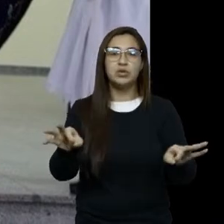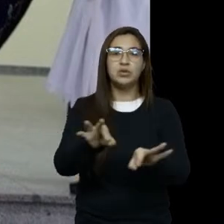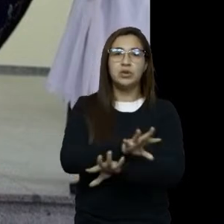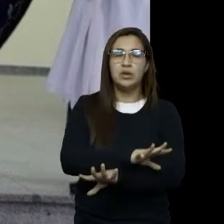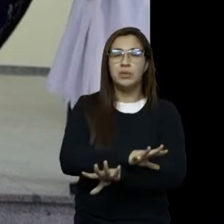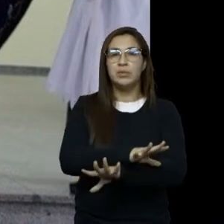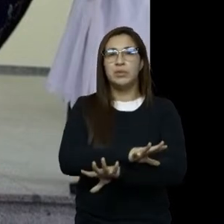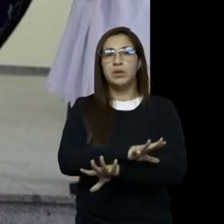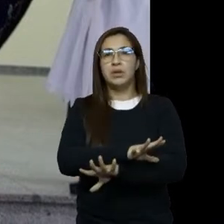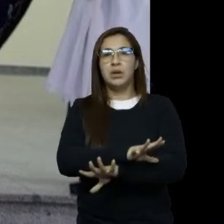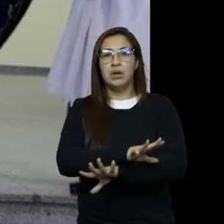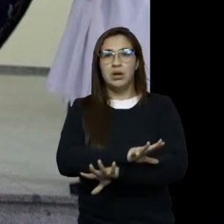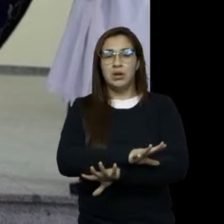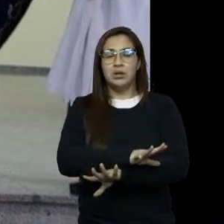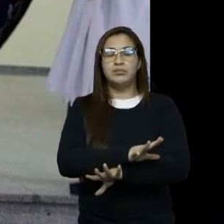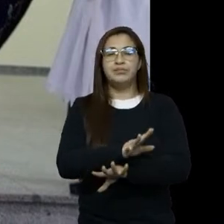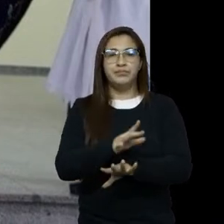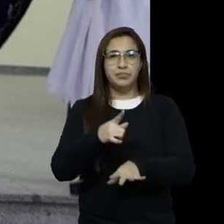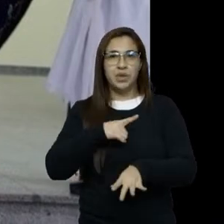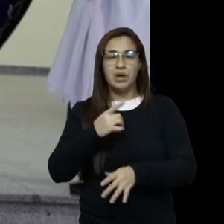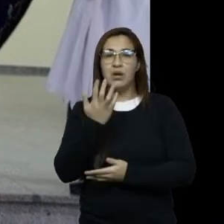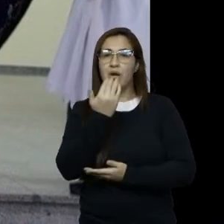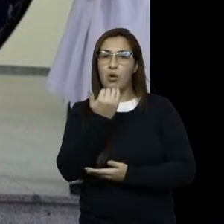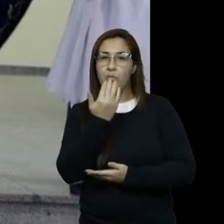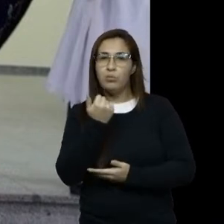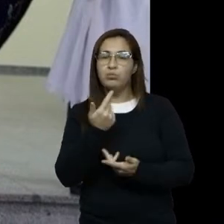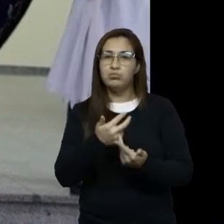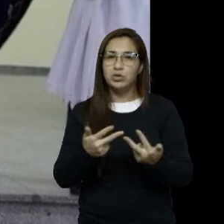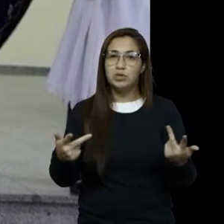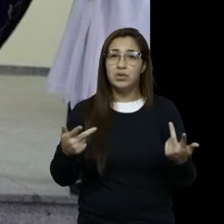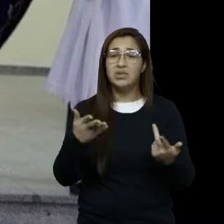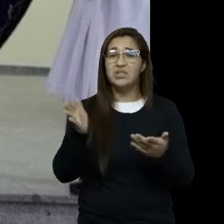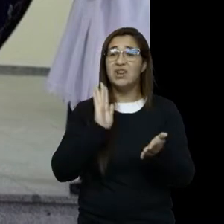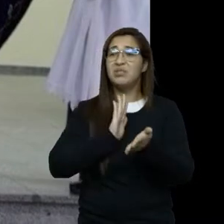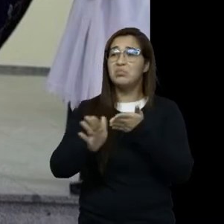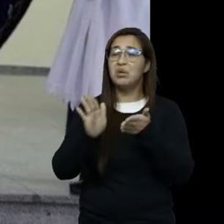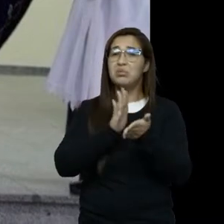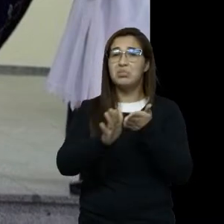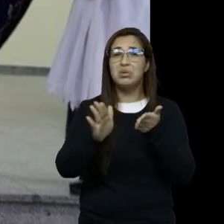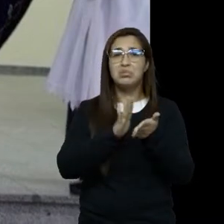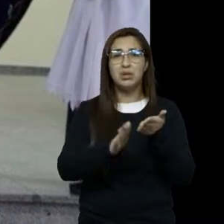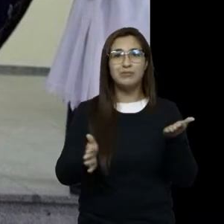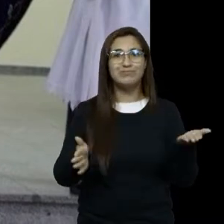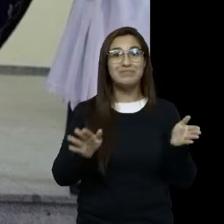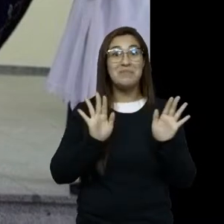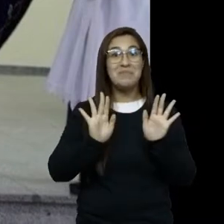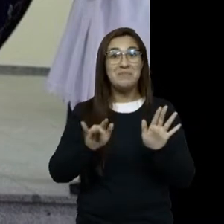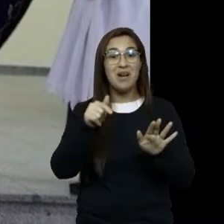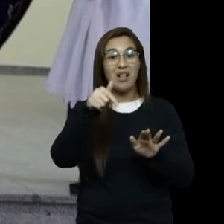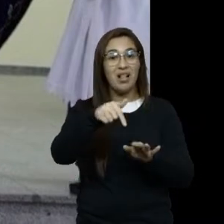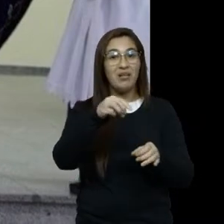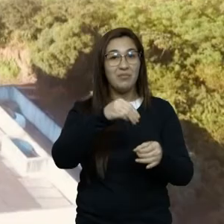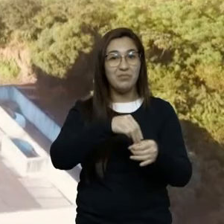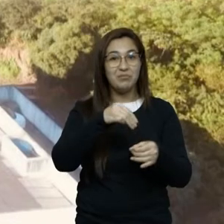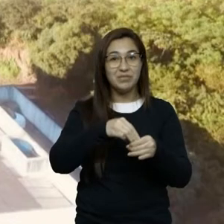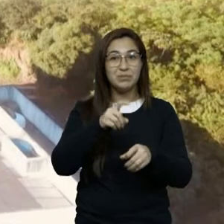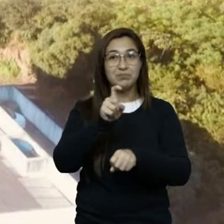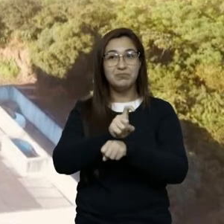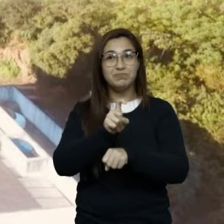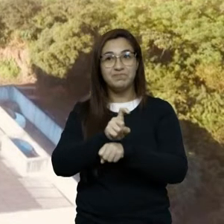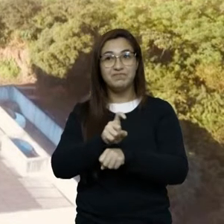ganhou almoço festivo e depois o povo vai embora em Araranguá acontece o contrário deputado do Vampiro senhor já